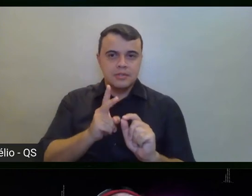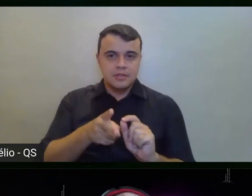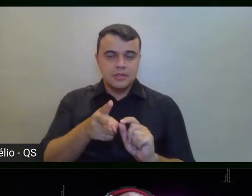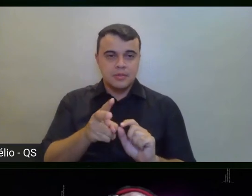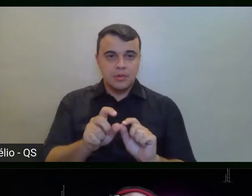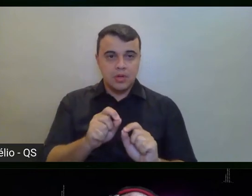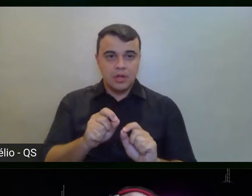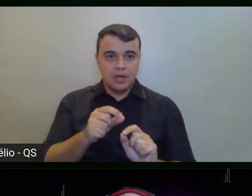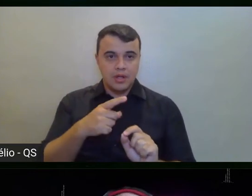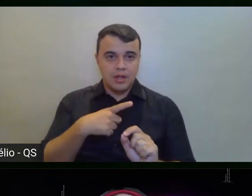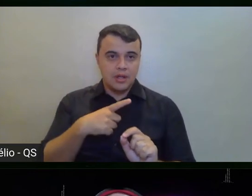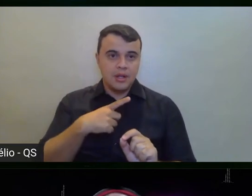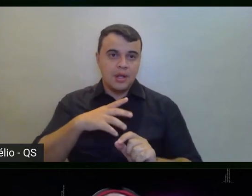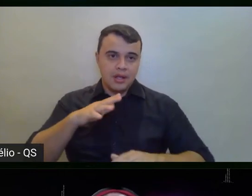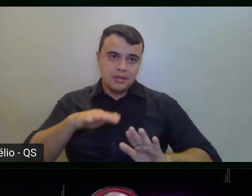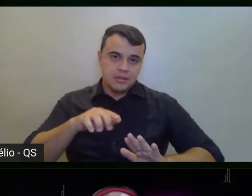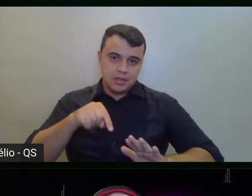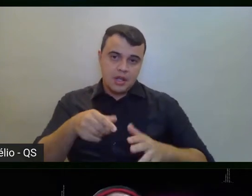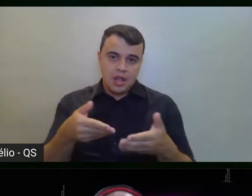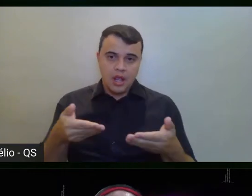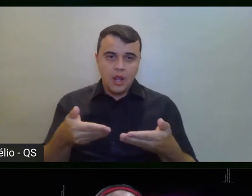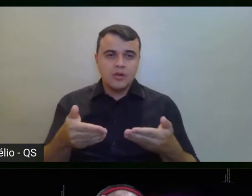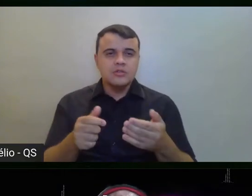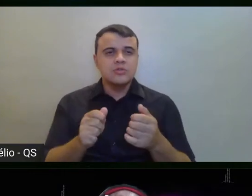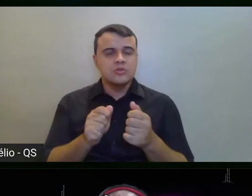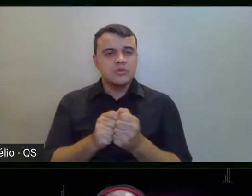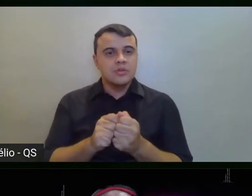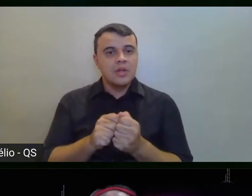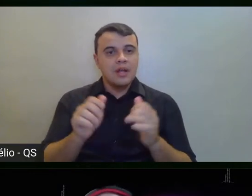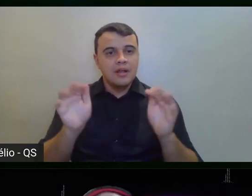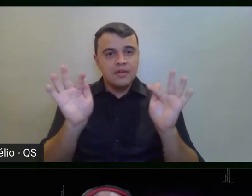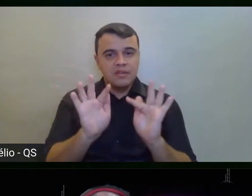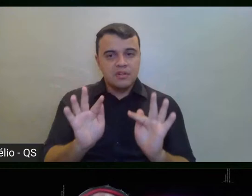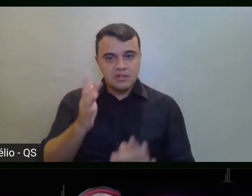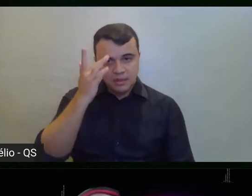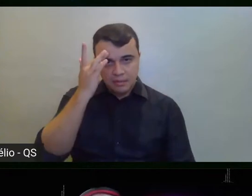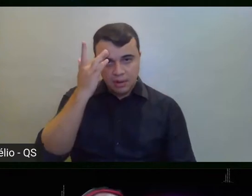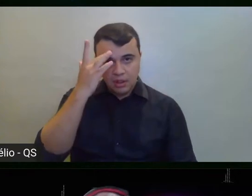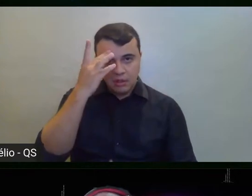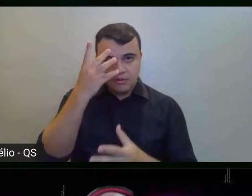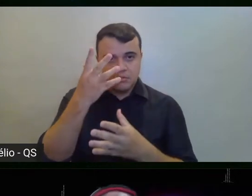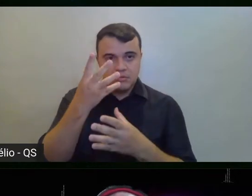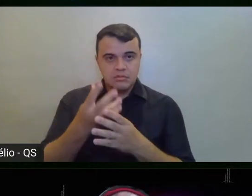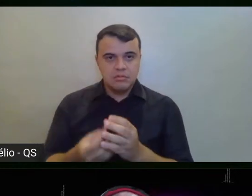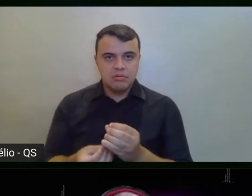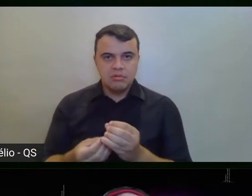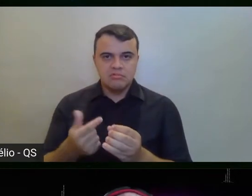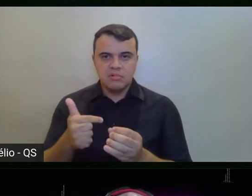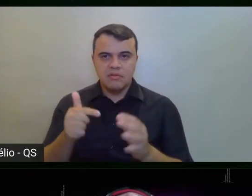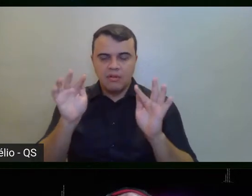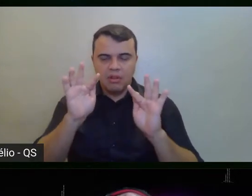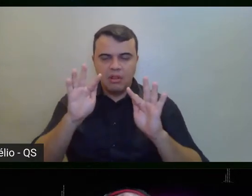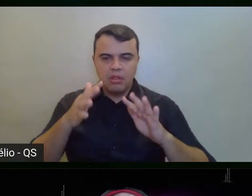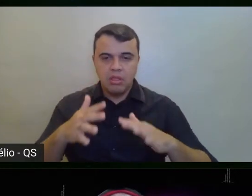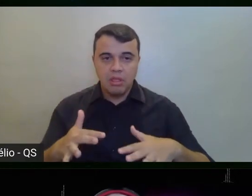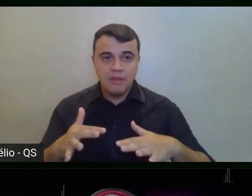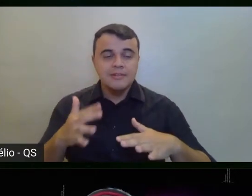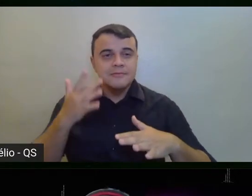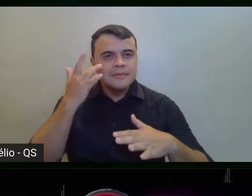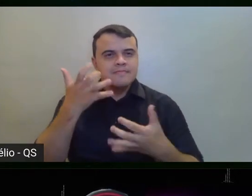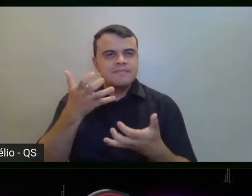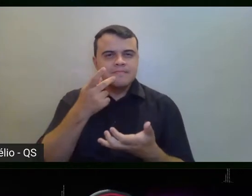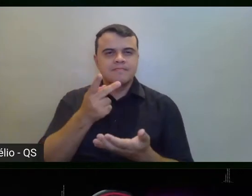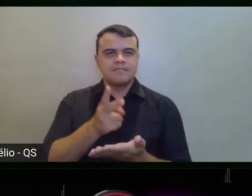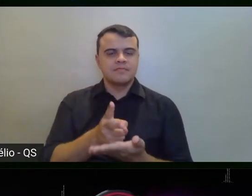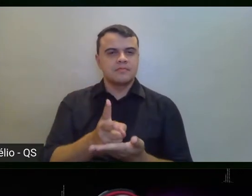porque você pode muito bem estar aqui agora com a gente tá super animado e amanhã passar essa animação essa emoção Então eu queria dizer